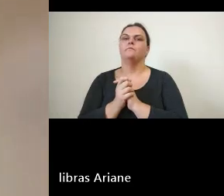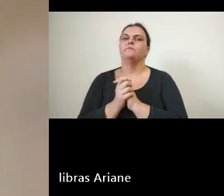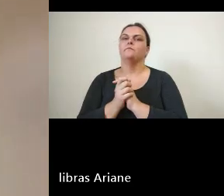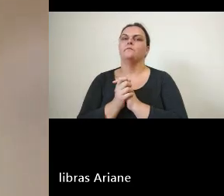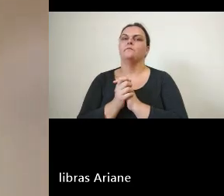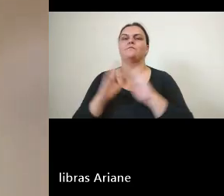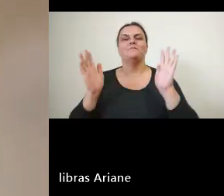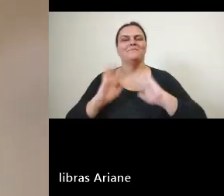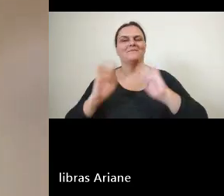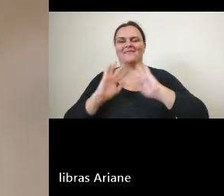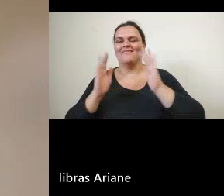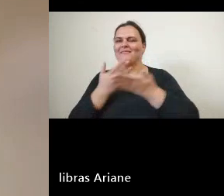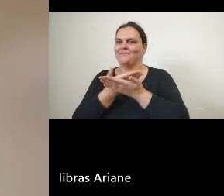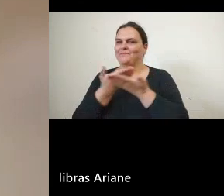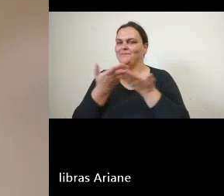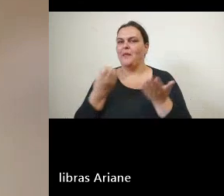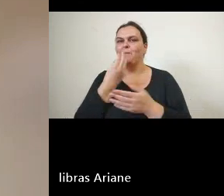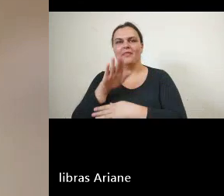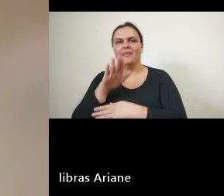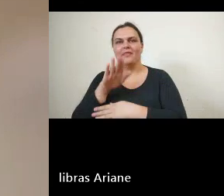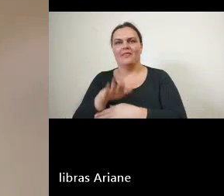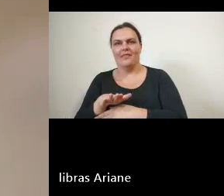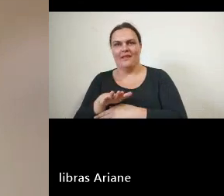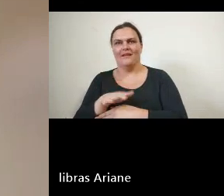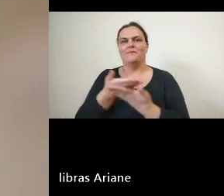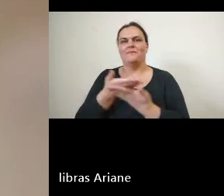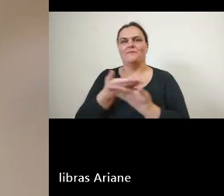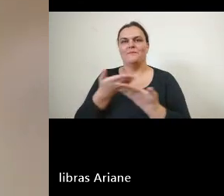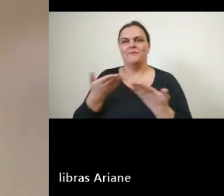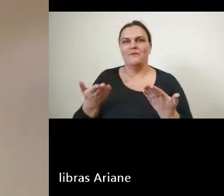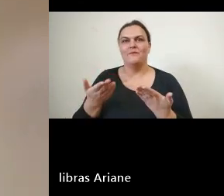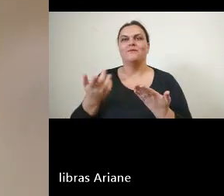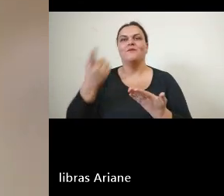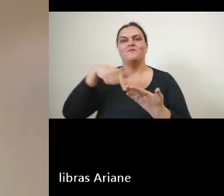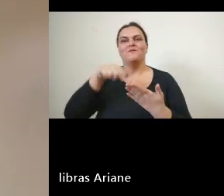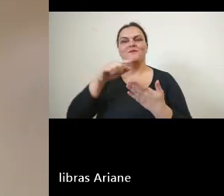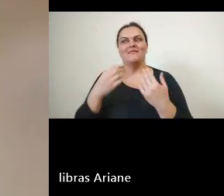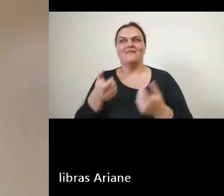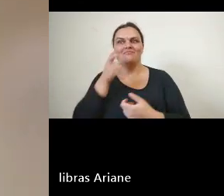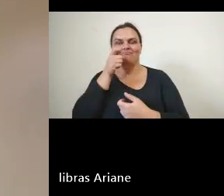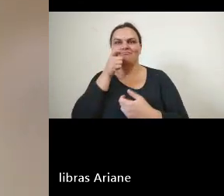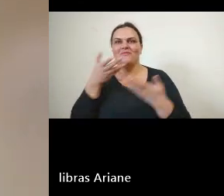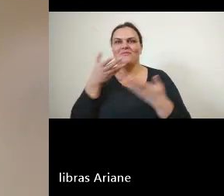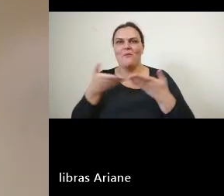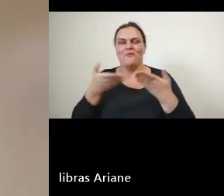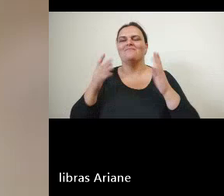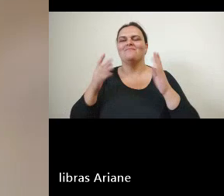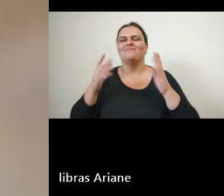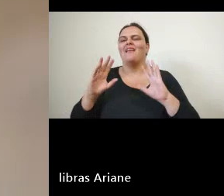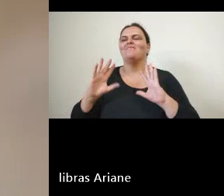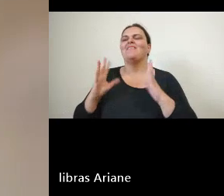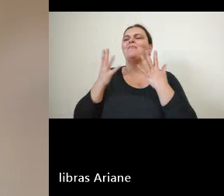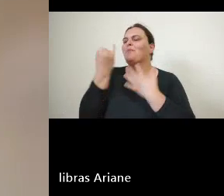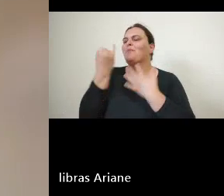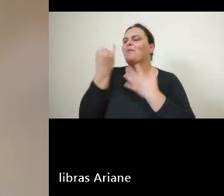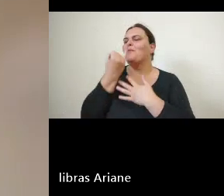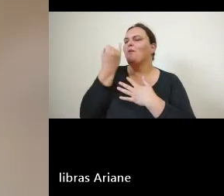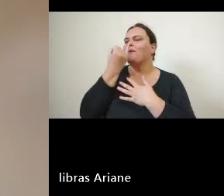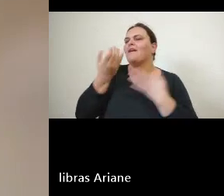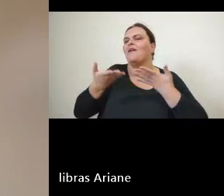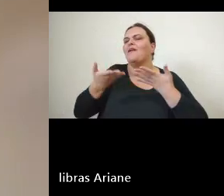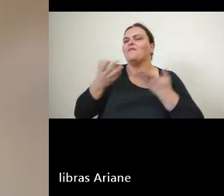Olá, pessoal. Boa tarde a todos e todas que nos honram com as suas presenças hoje neste evento. Sejam bem-vindos e